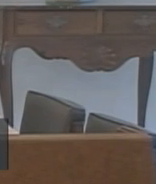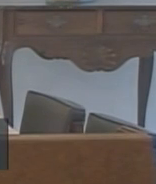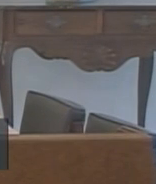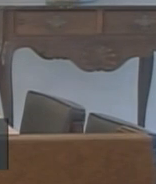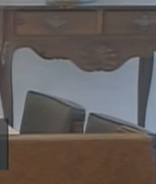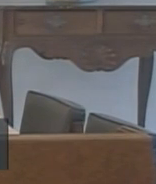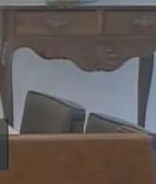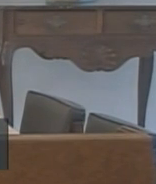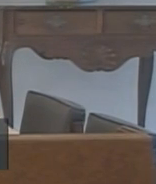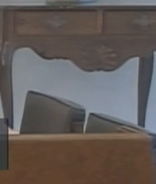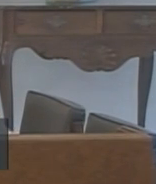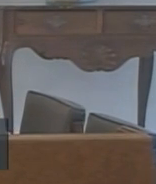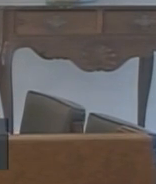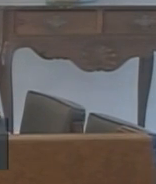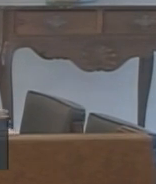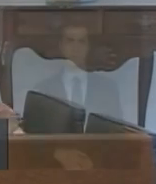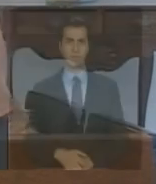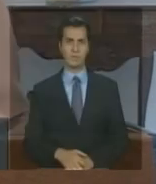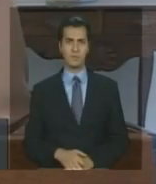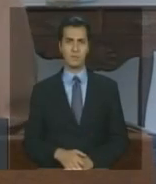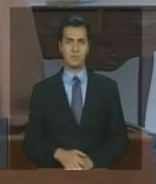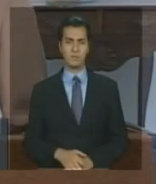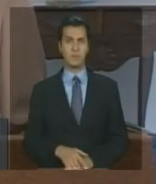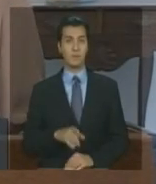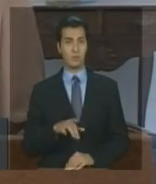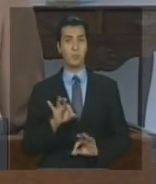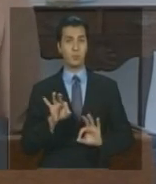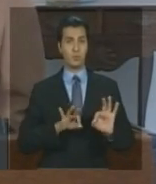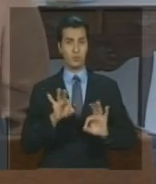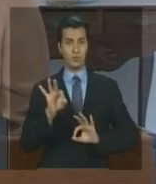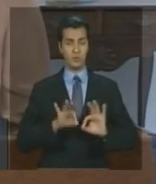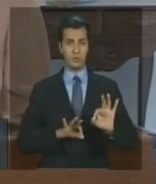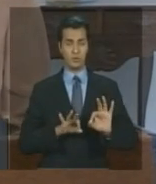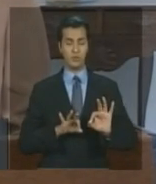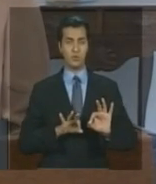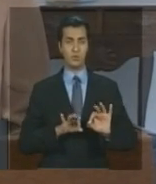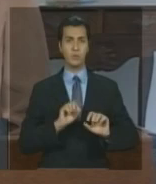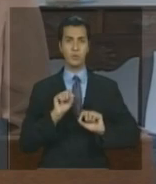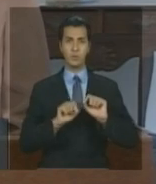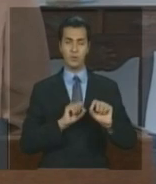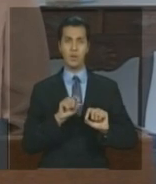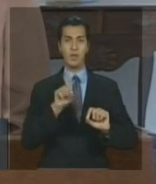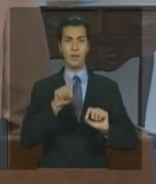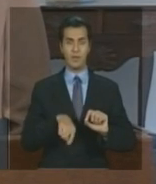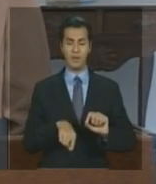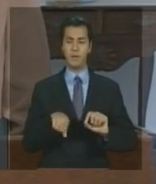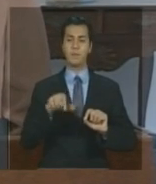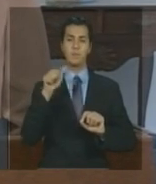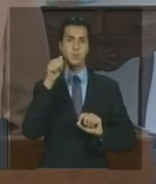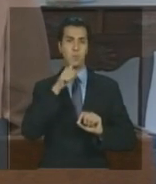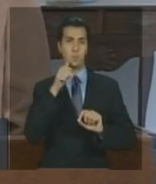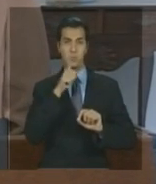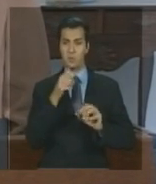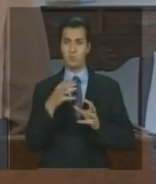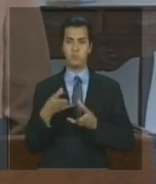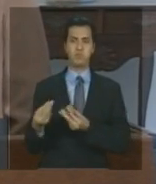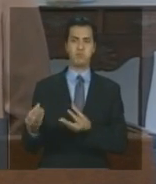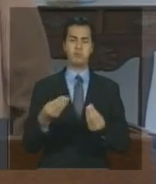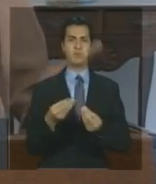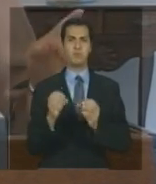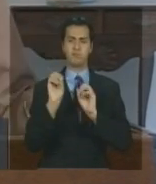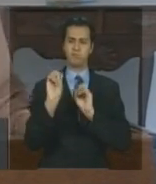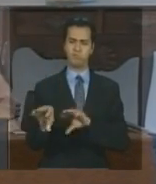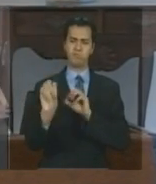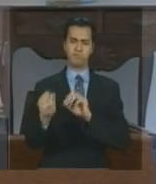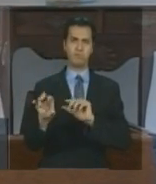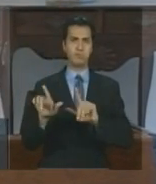Women Project. Esse projeto de formação e de capacitação de mulheres é estratégico